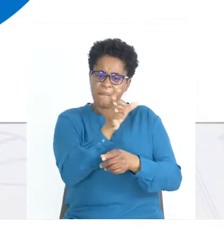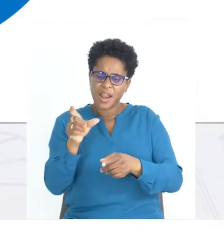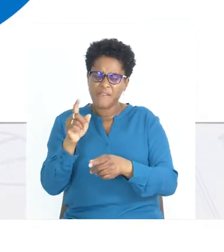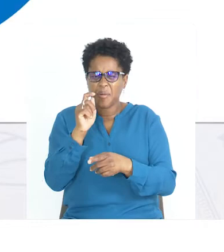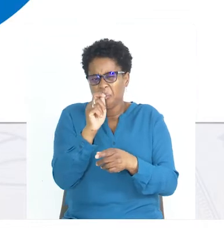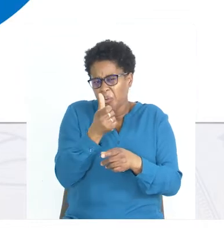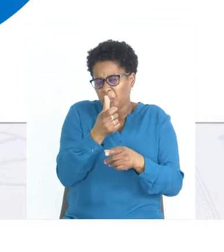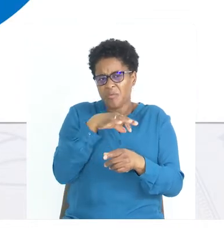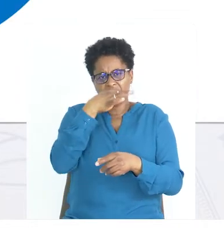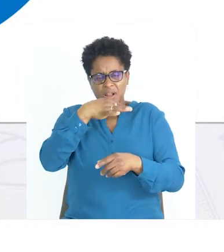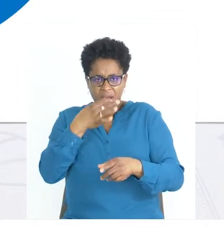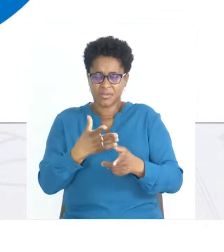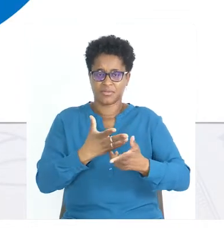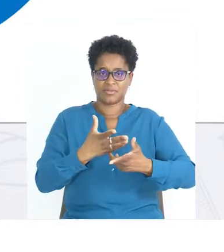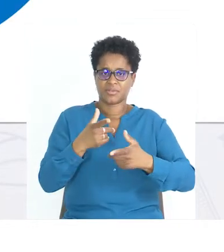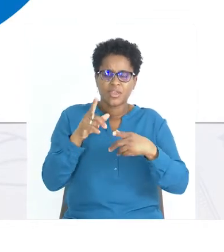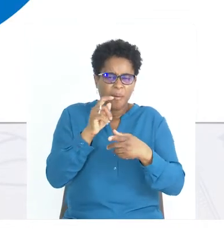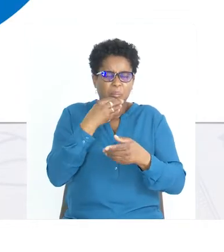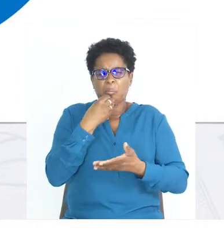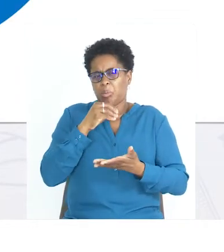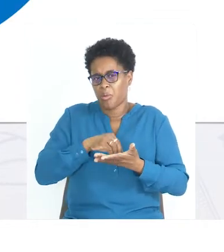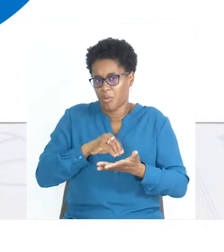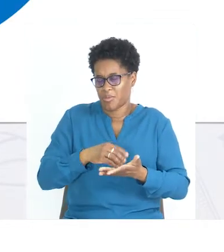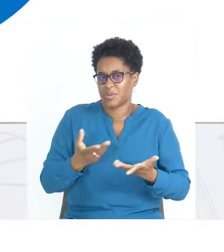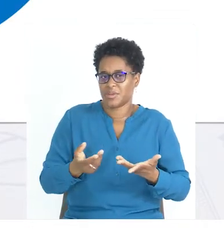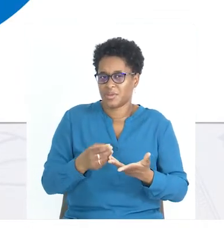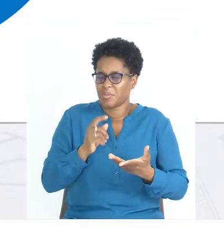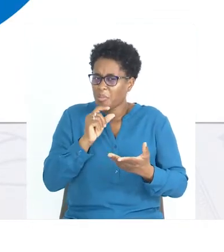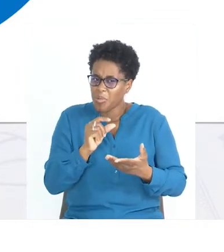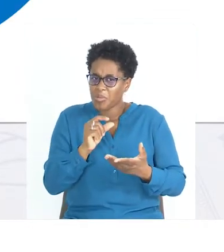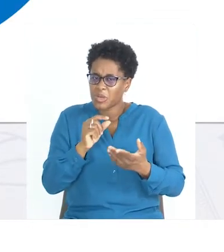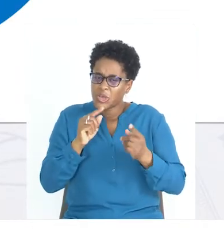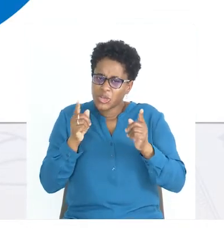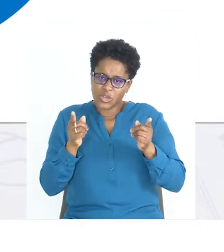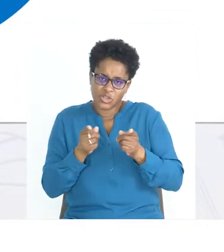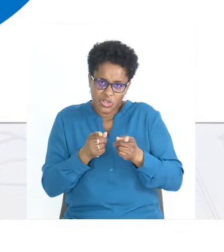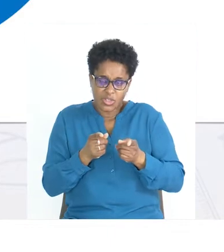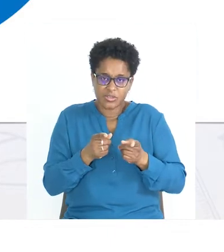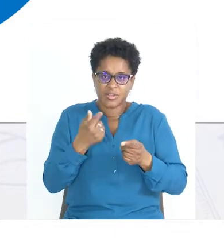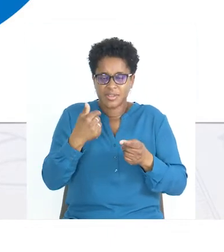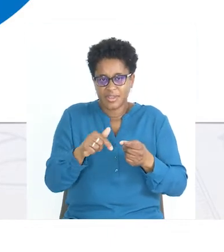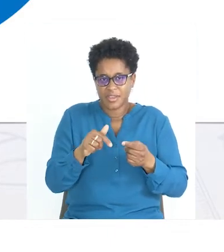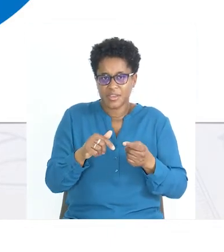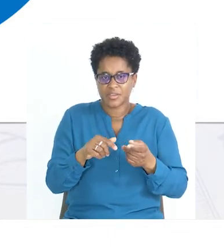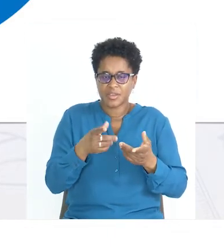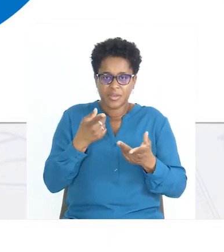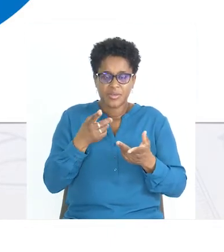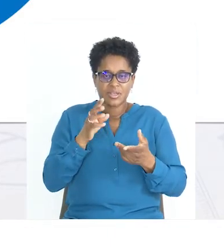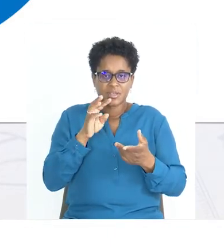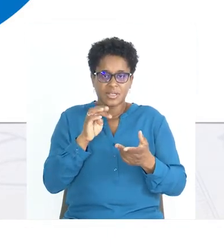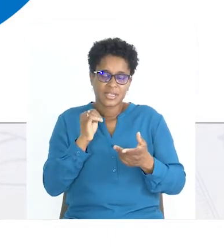ou seja, muito pouco utilizado, é pobre e restrito. Traz uma